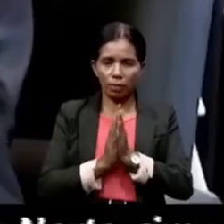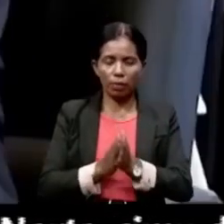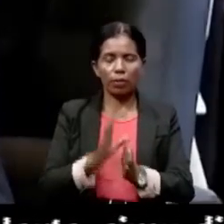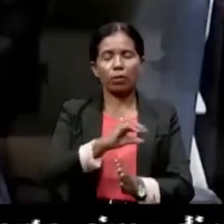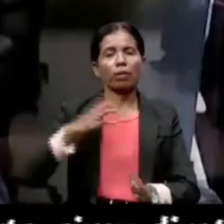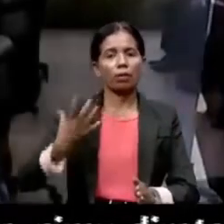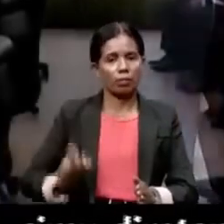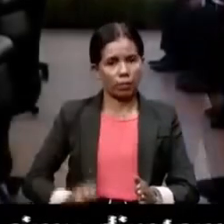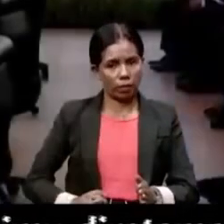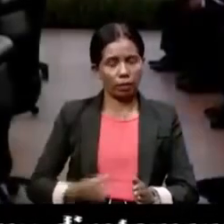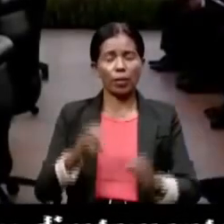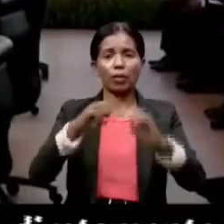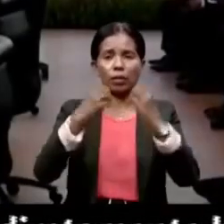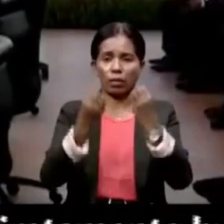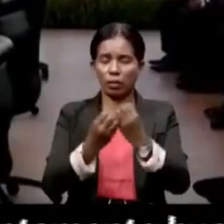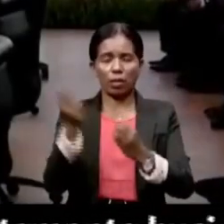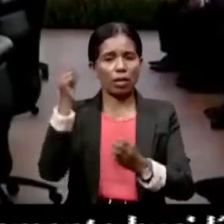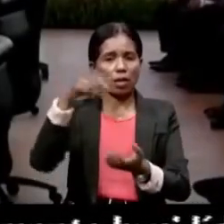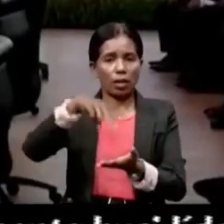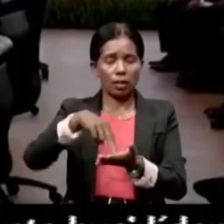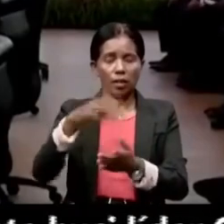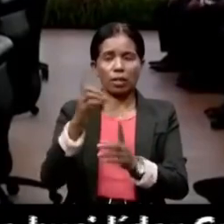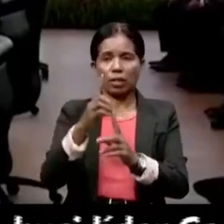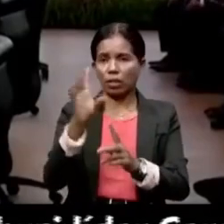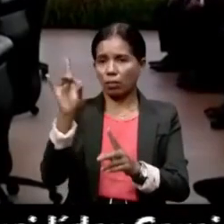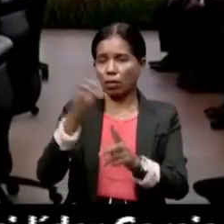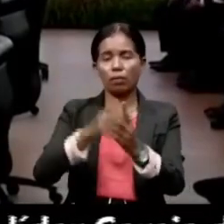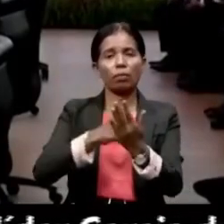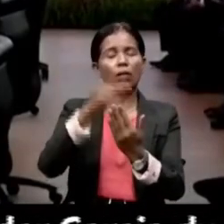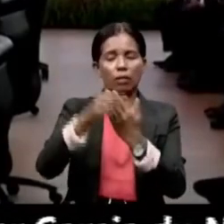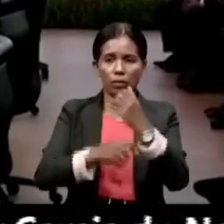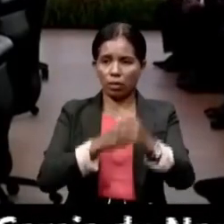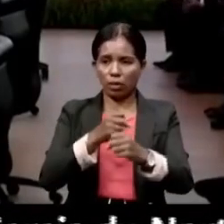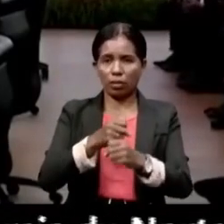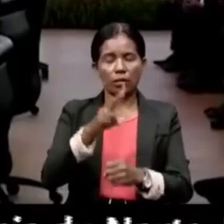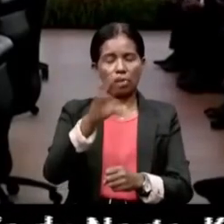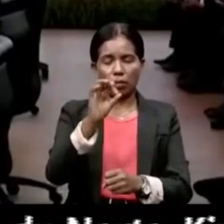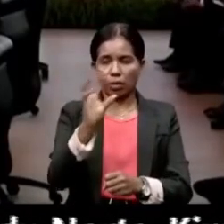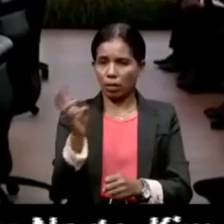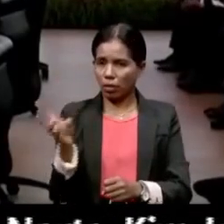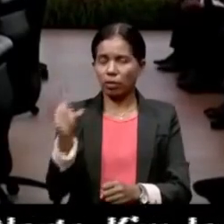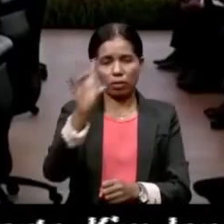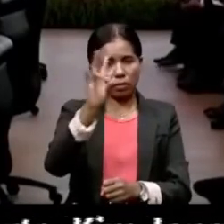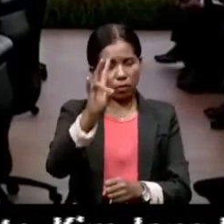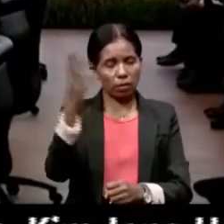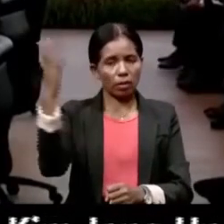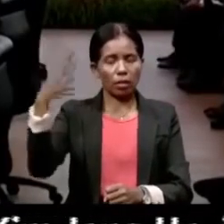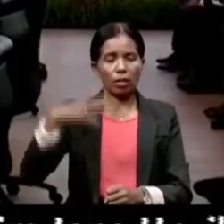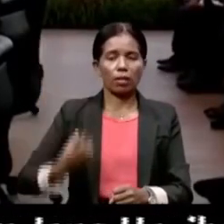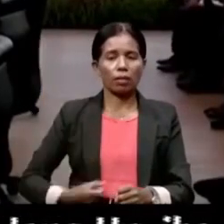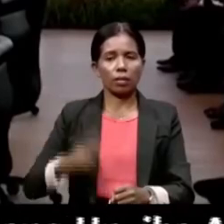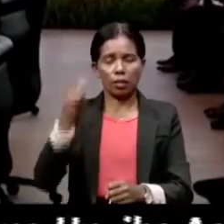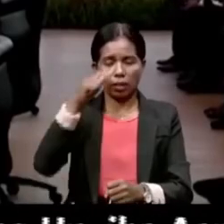Cambodia. Organização ASEAN hari iha lorong walu fulan Agustu tina reunida atusia ne nulu resin hitu iha Bangkok,